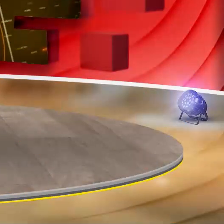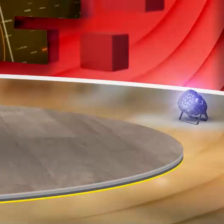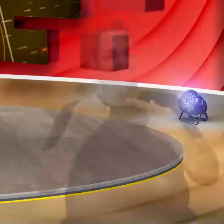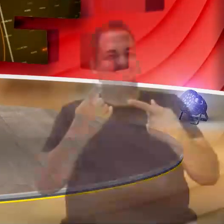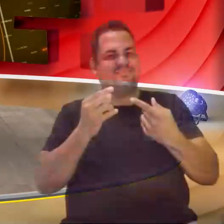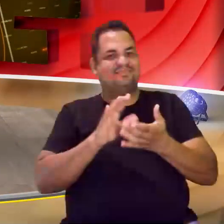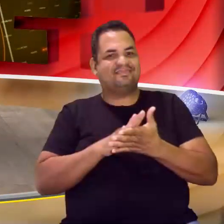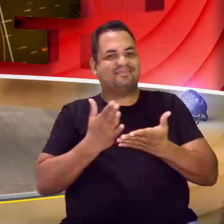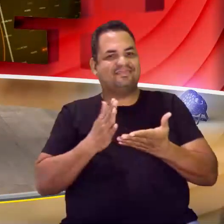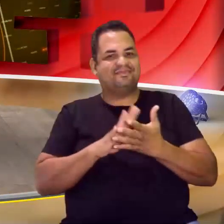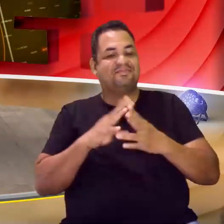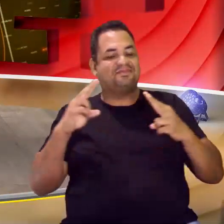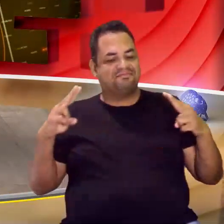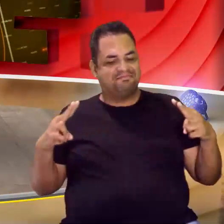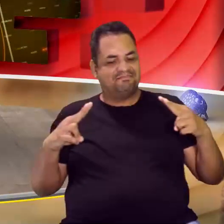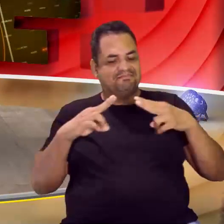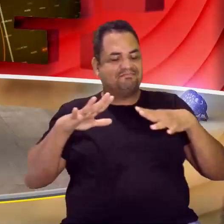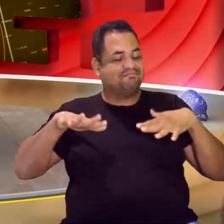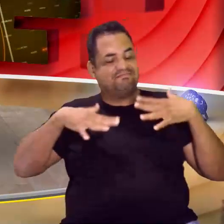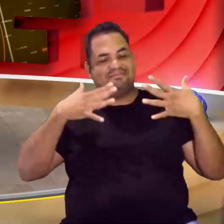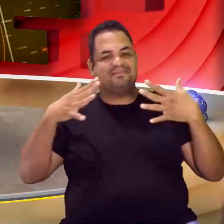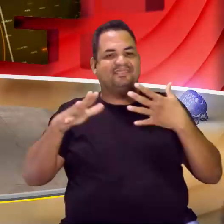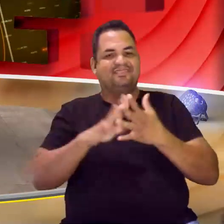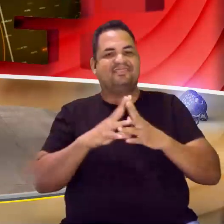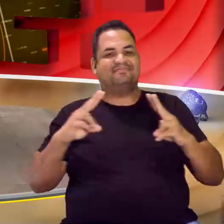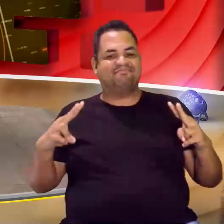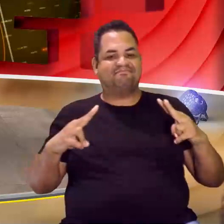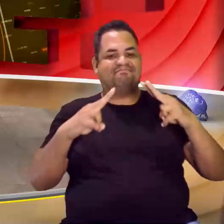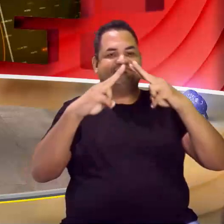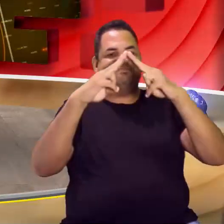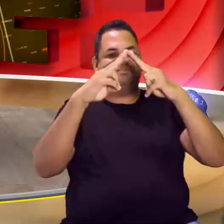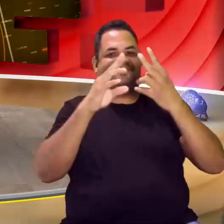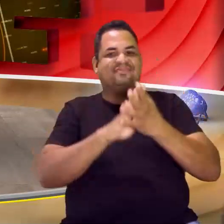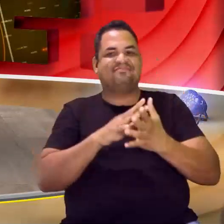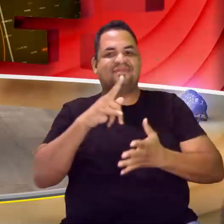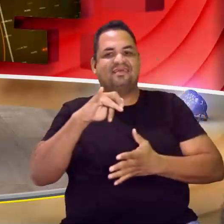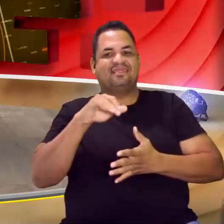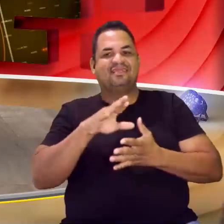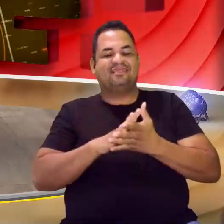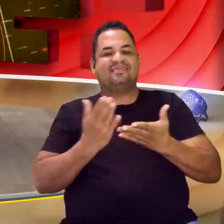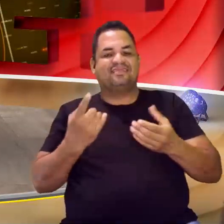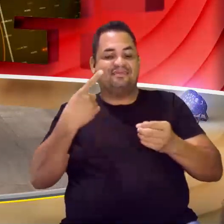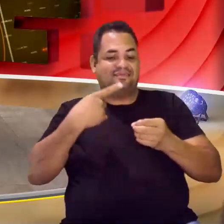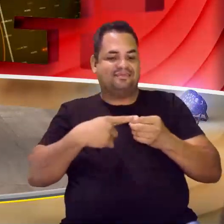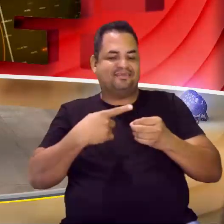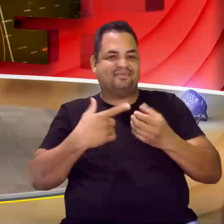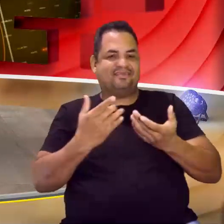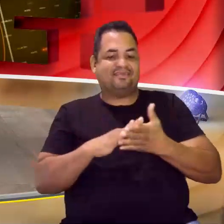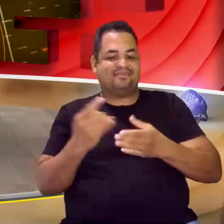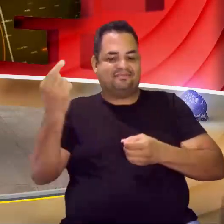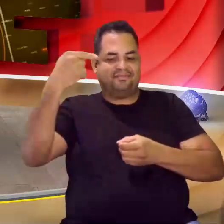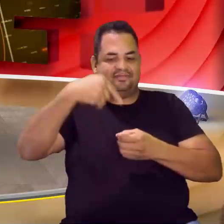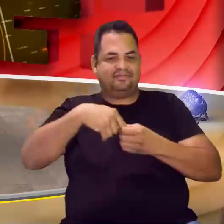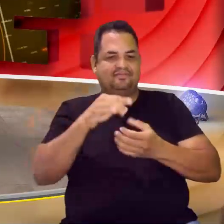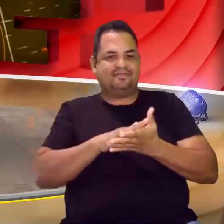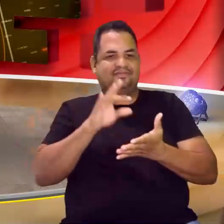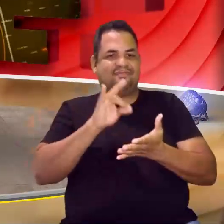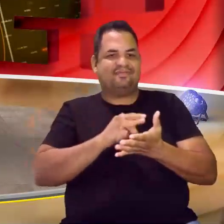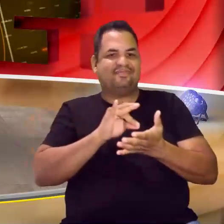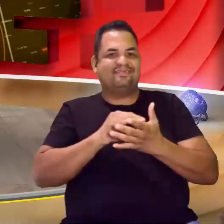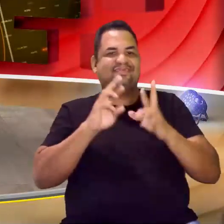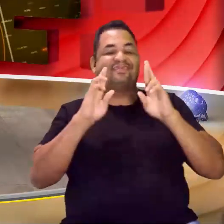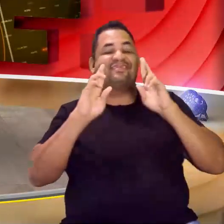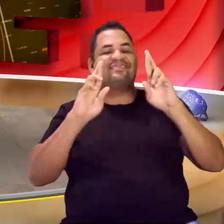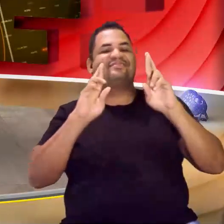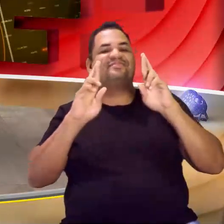Depois daquele nosso passeio em Paris, né? Aqui estamos de volta ao nosso, a nossa realidade, nossa sala virtual, nossa realidade,